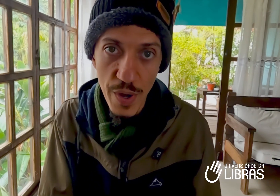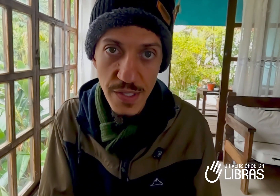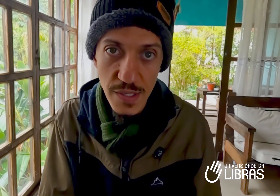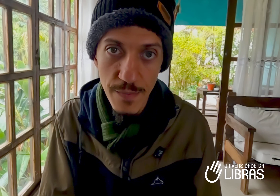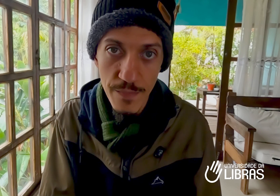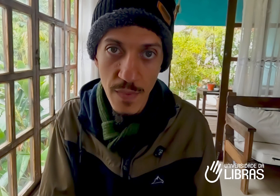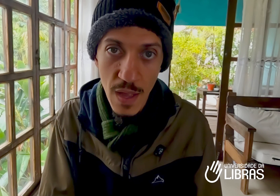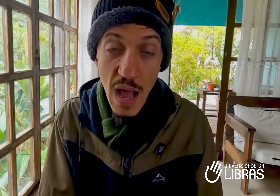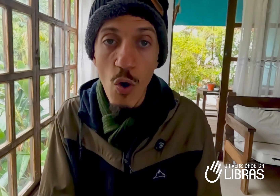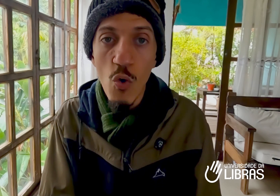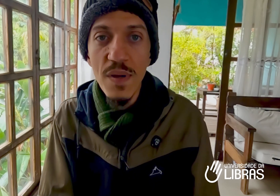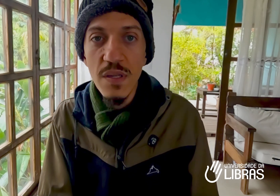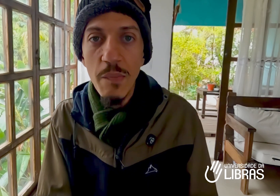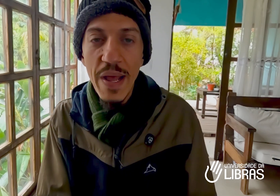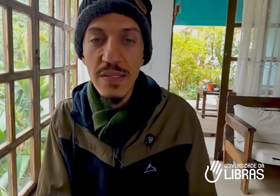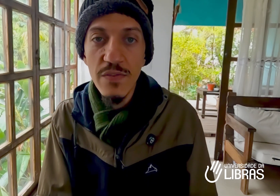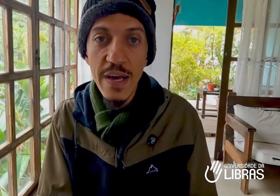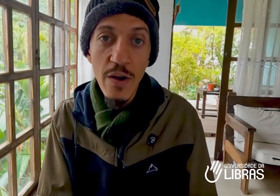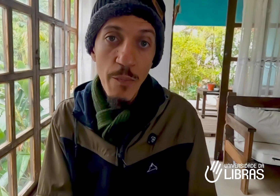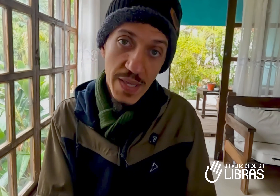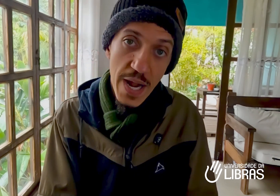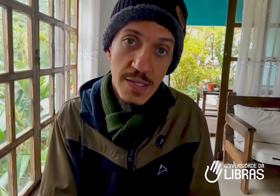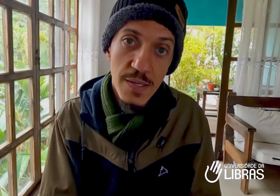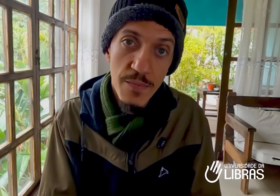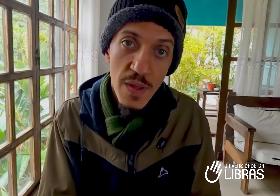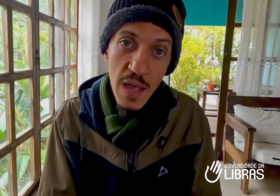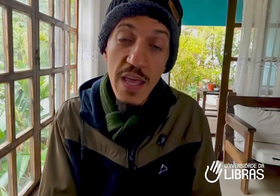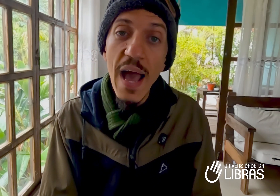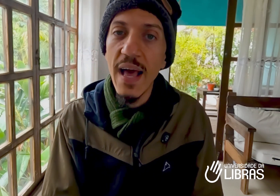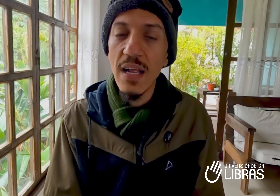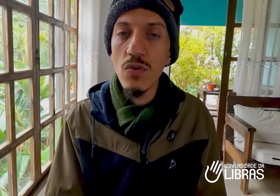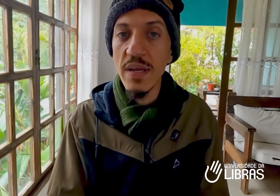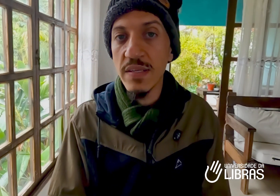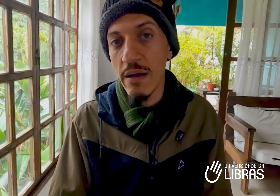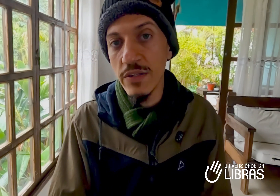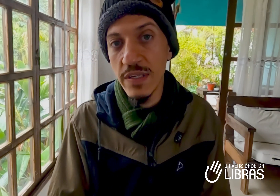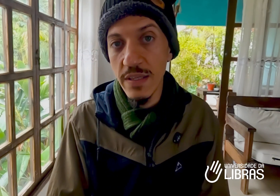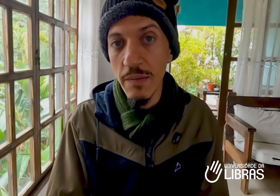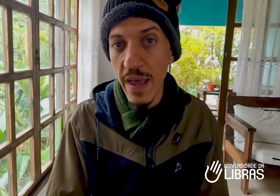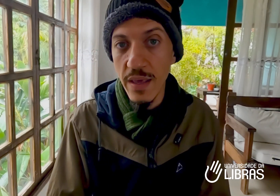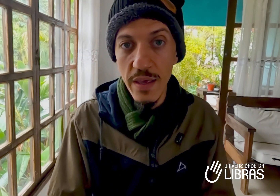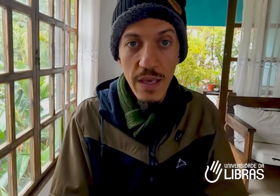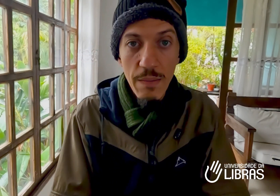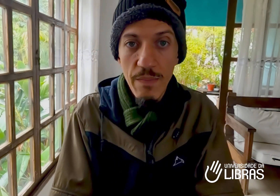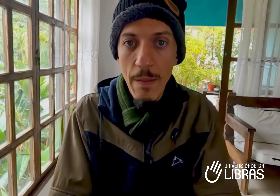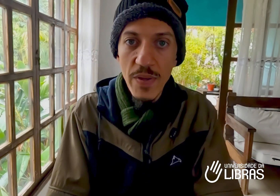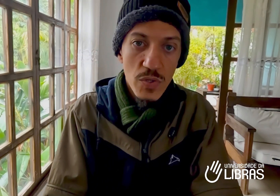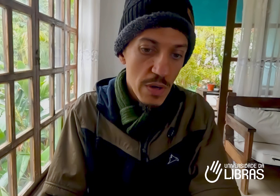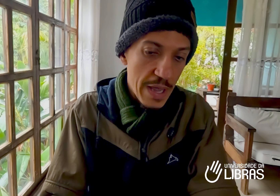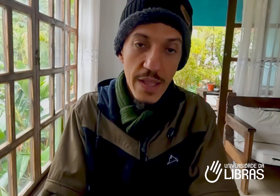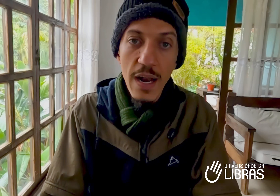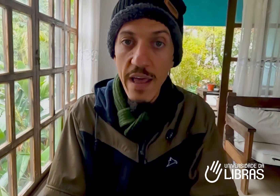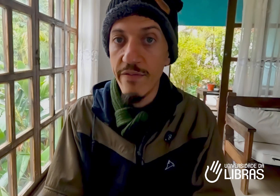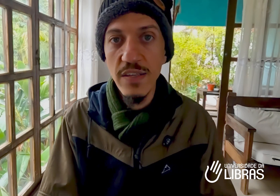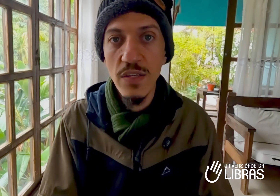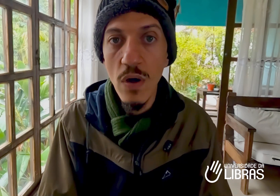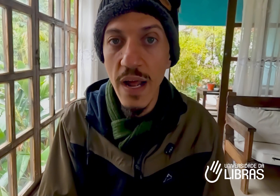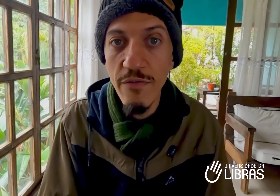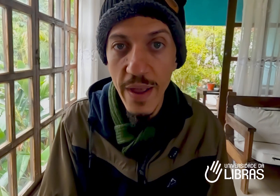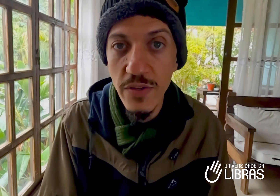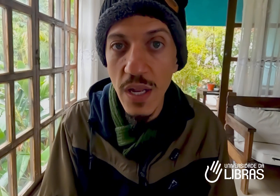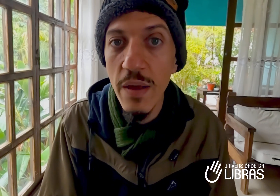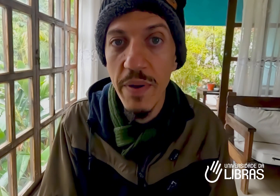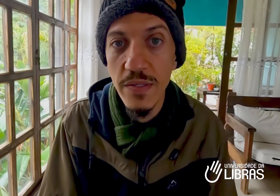outras coisas, algumas empresas ficaram para trás. E aí elas começaram a dizer também que a pessoa entra lá e vai se